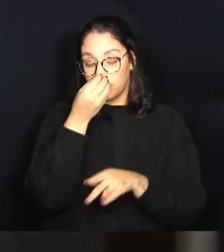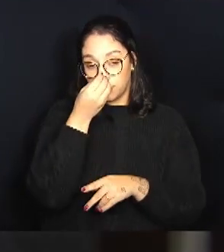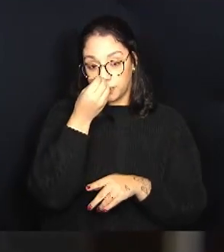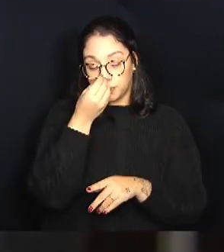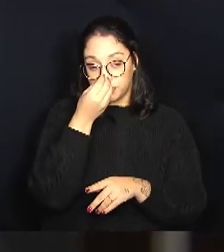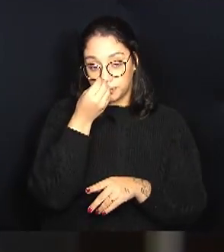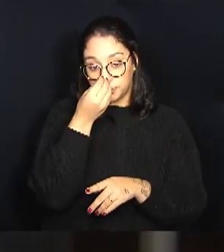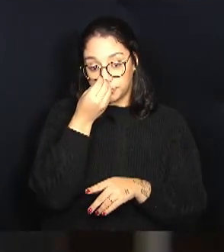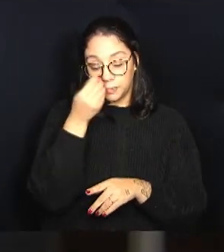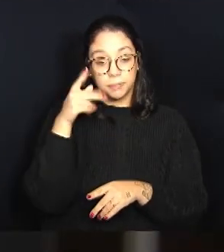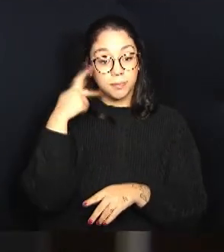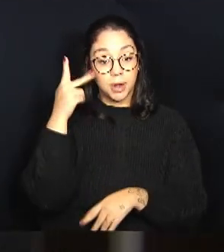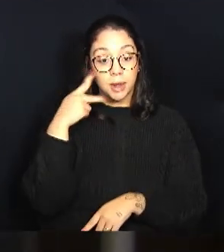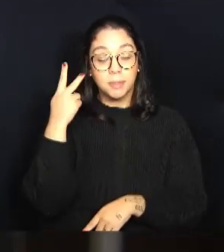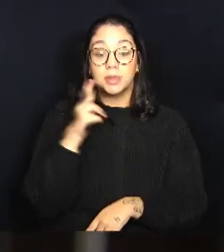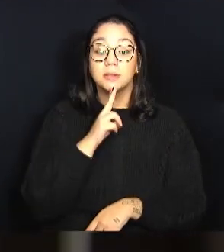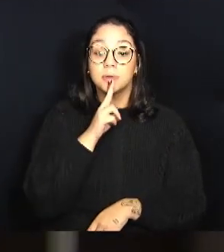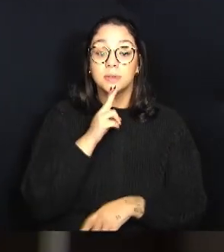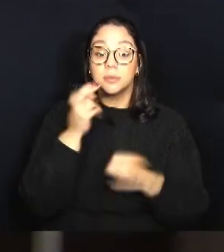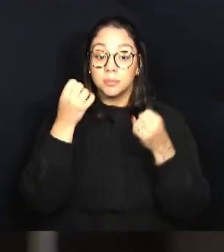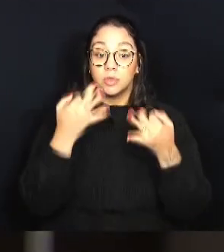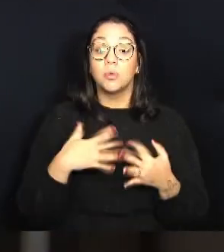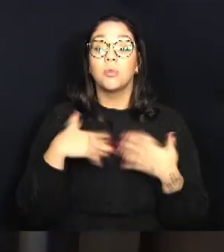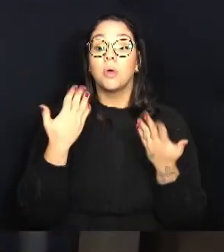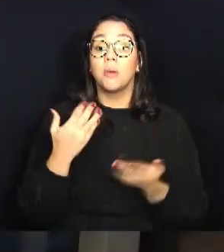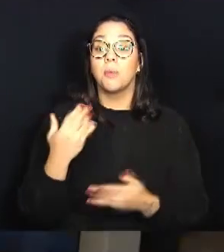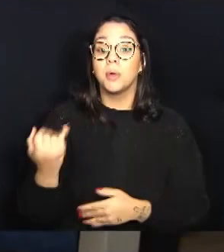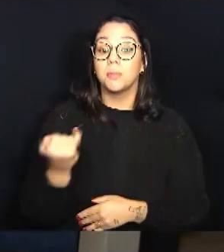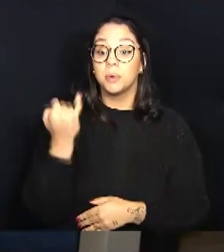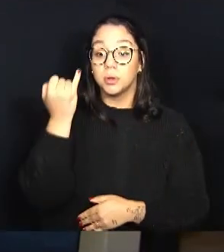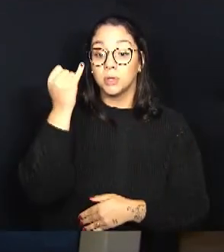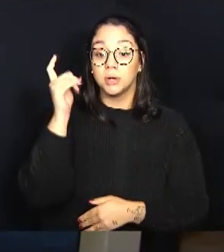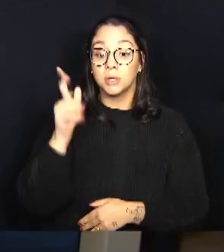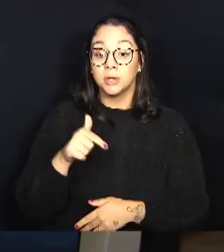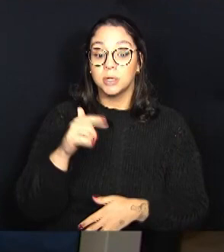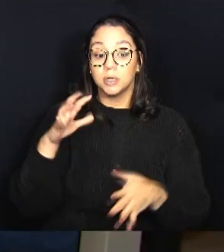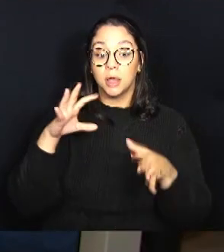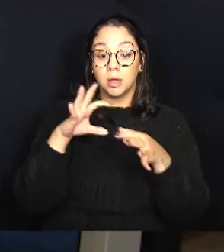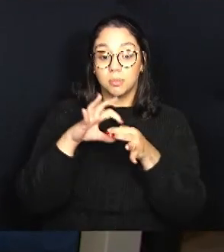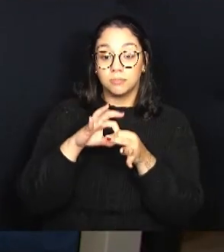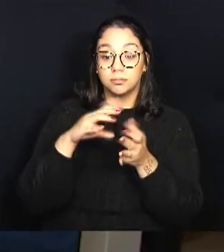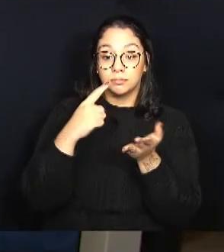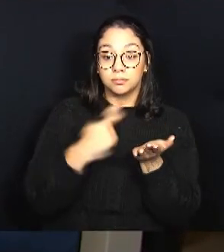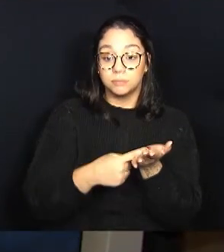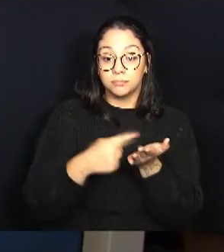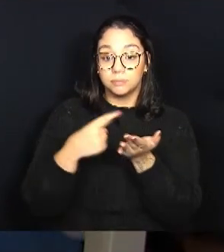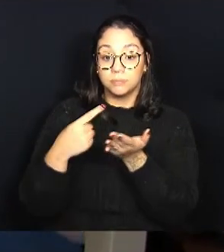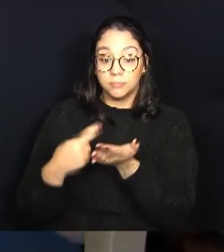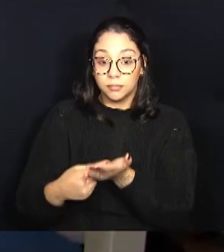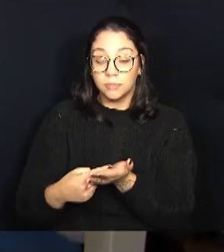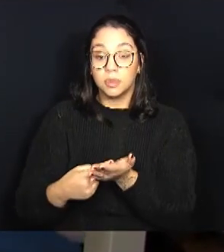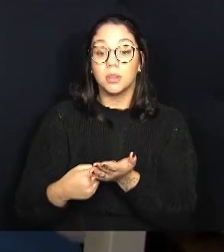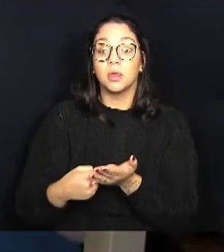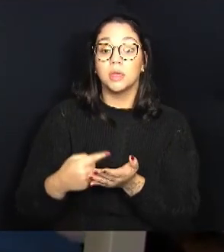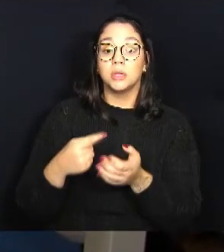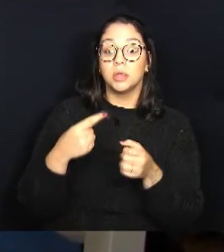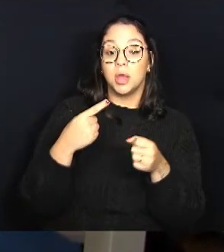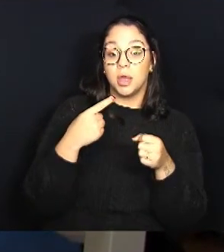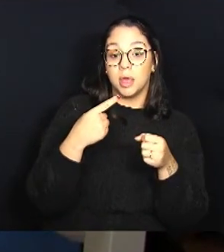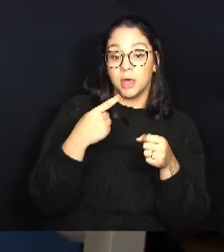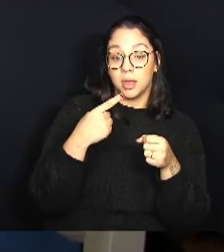Nelson Osseri comentou da importância de firmar alianças entre município e estado